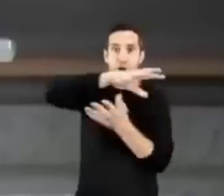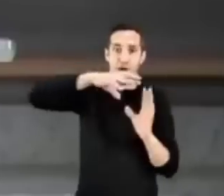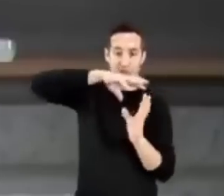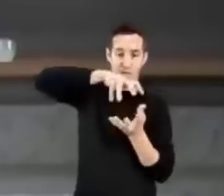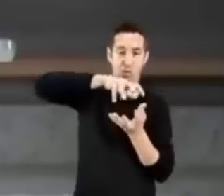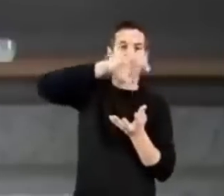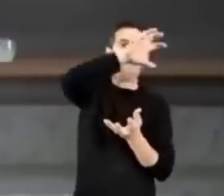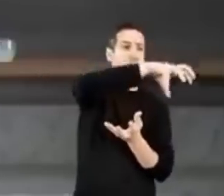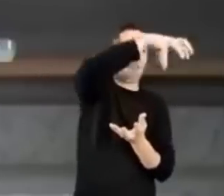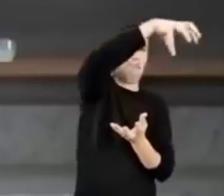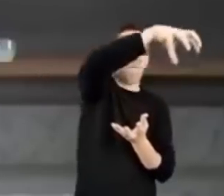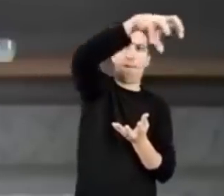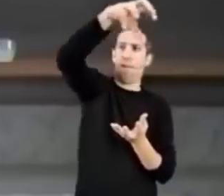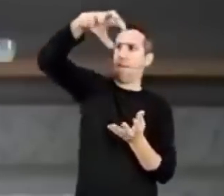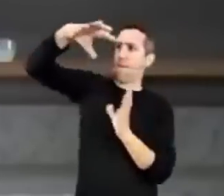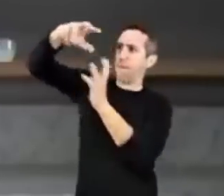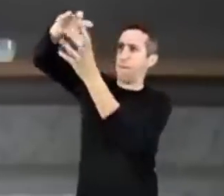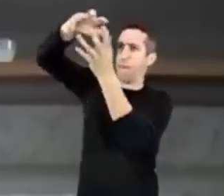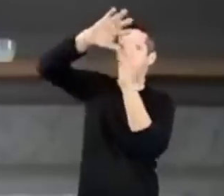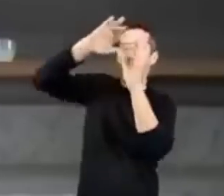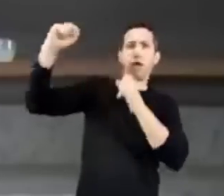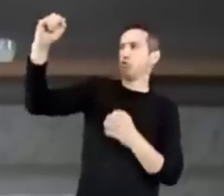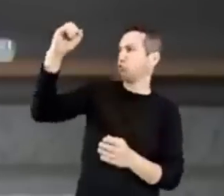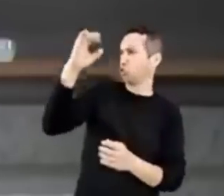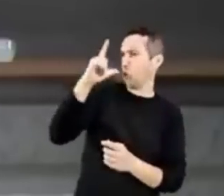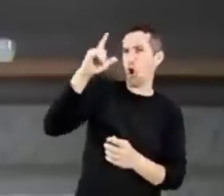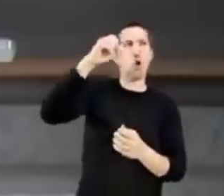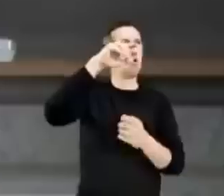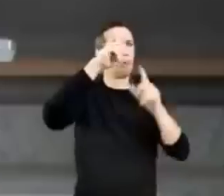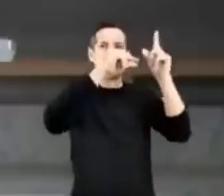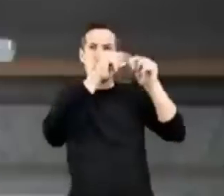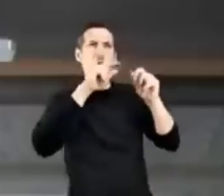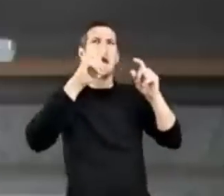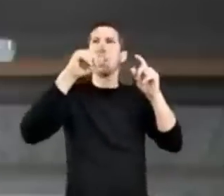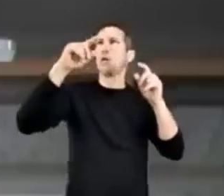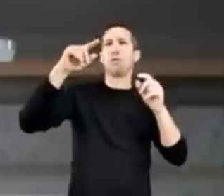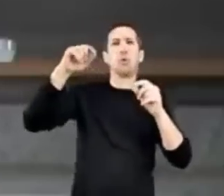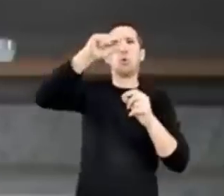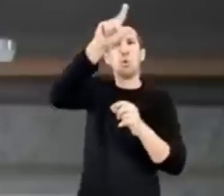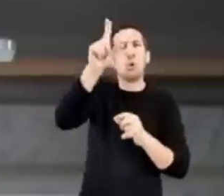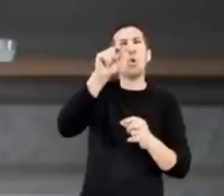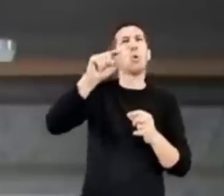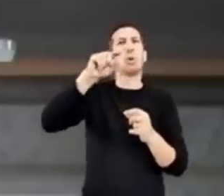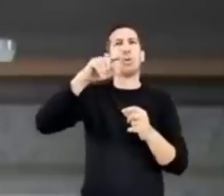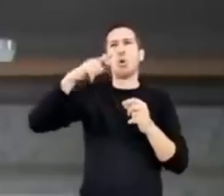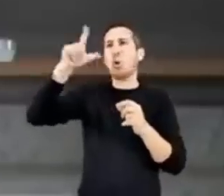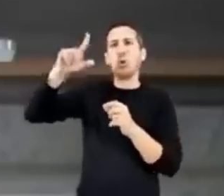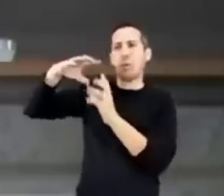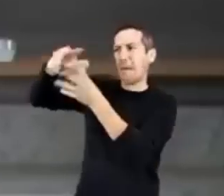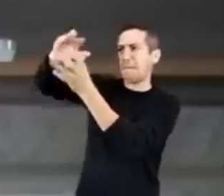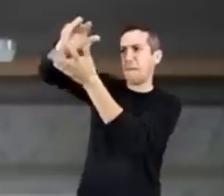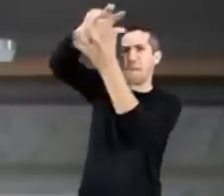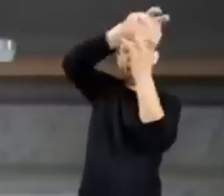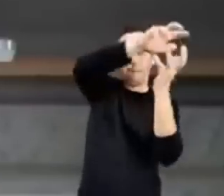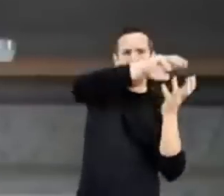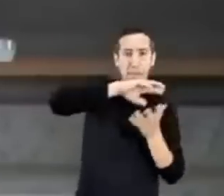do que a gente seria capaz de pensar e tudo isso Deus fez para que nós todos pudéssemos desfrutar no entanto a